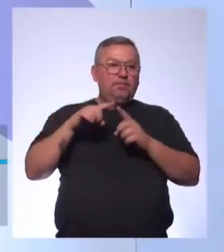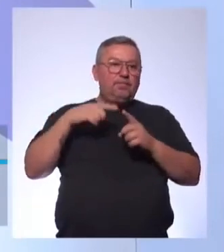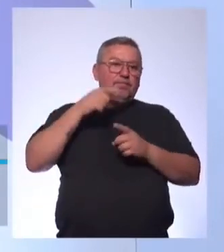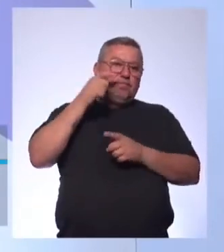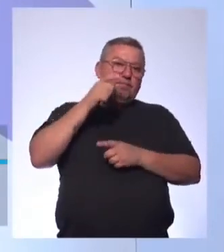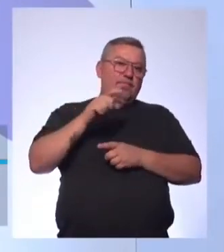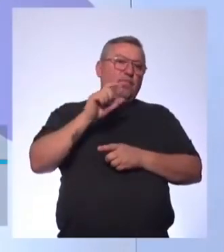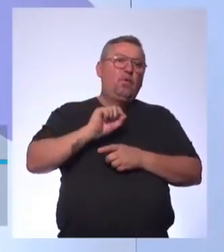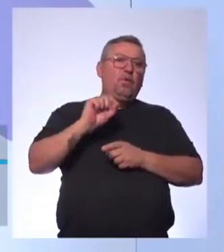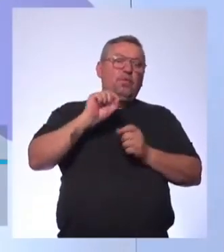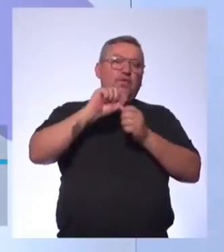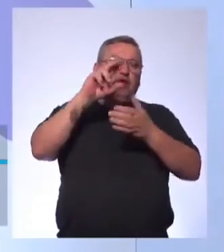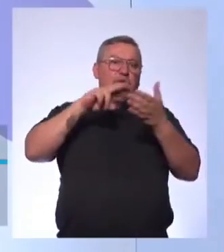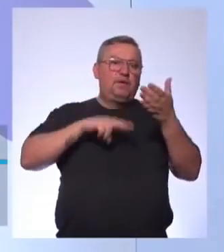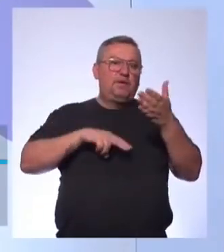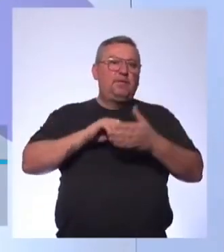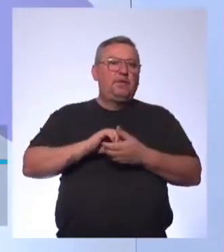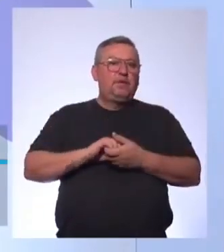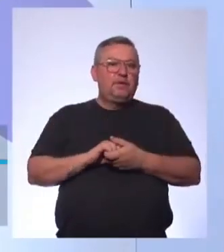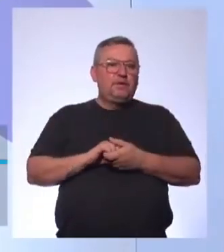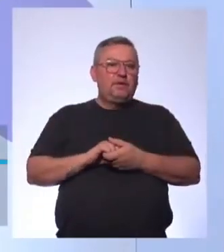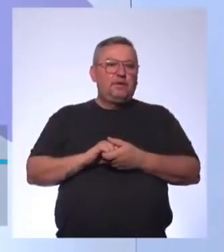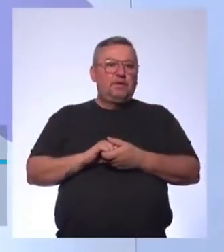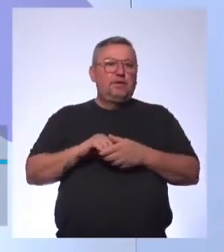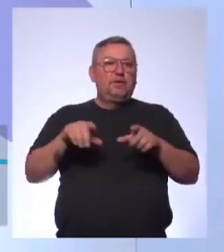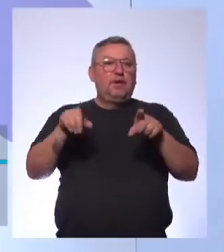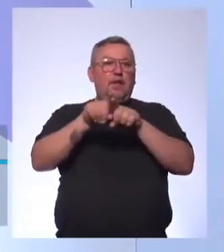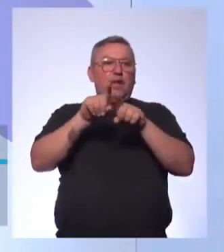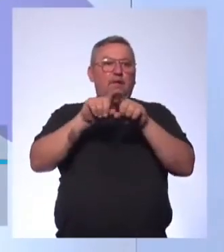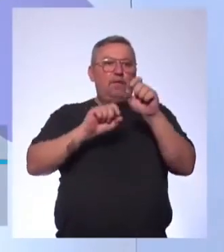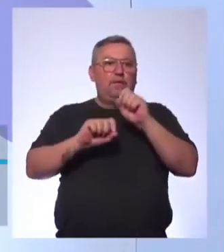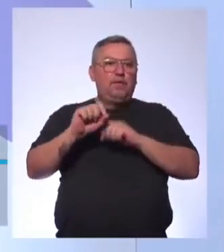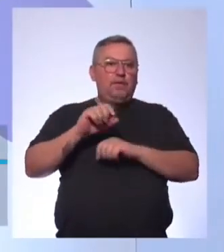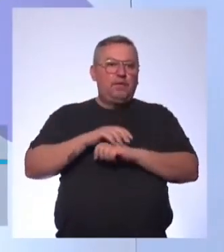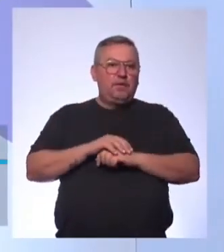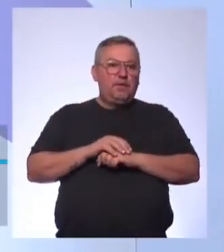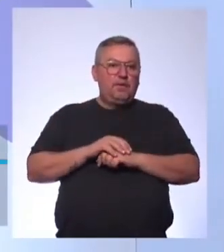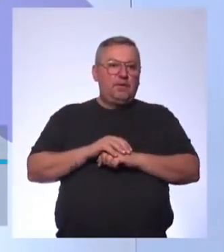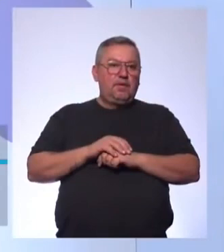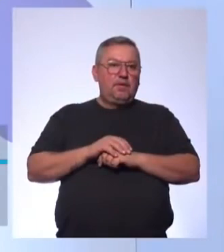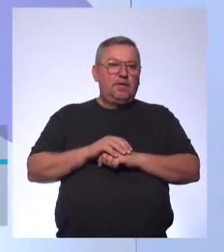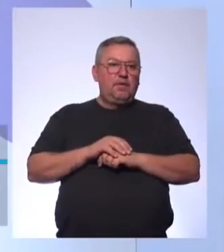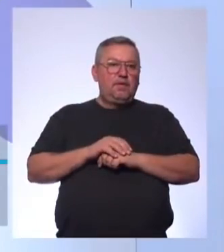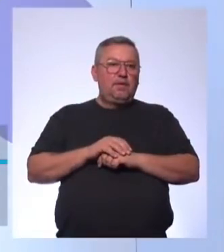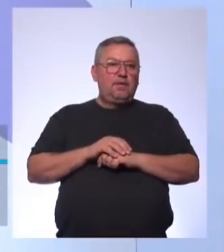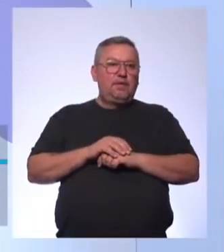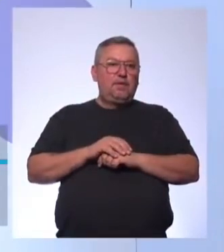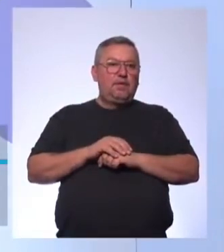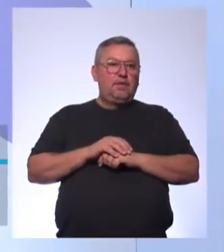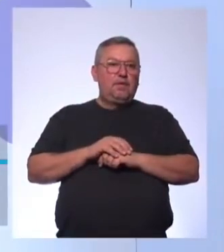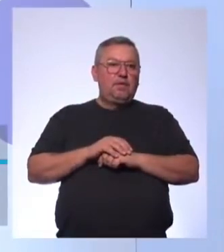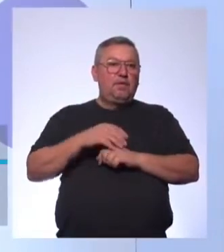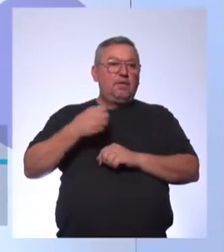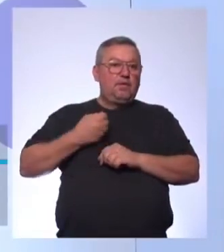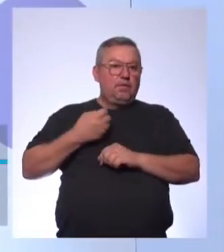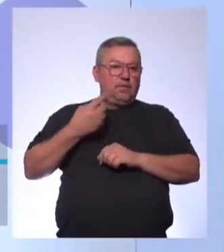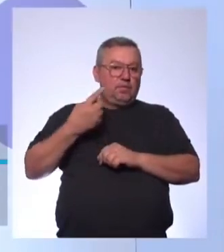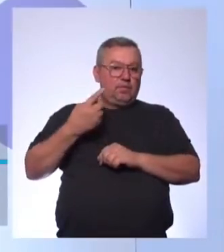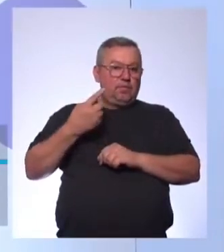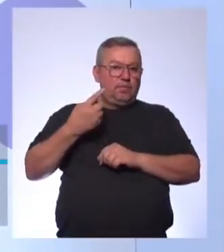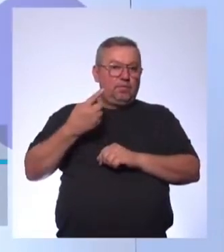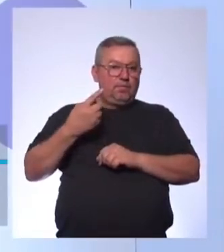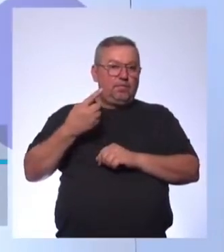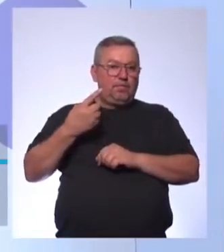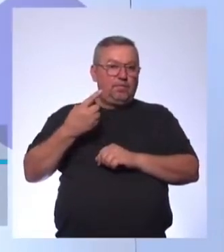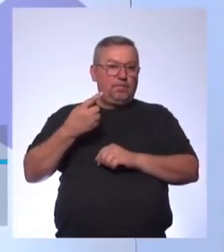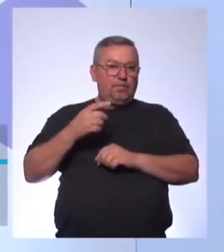interessante aí porque ela já fez a leitura do texto, né? A Heliariov respondeu a number 1, o title,